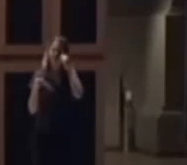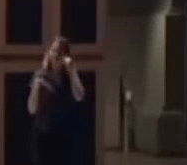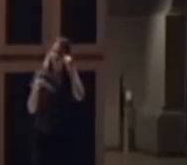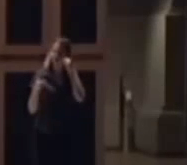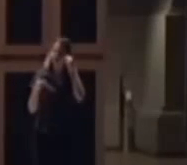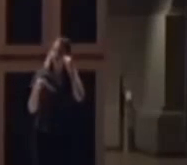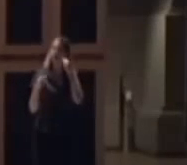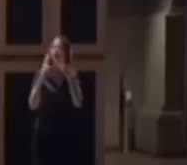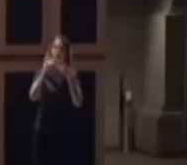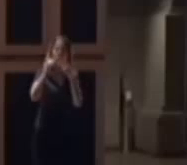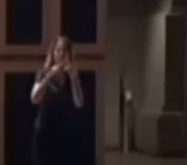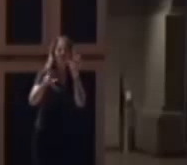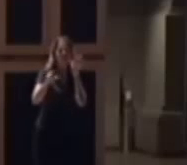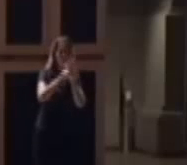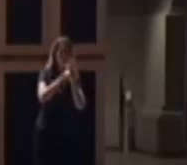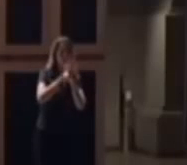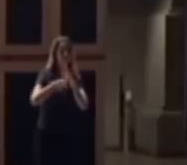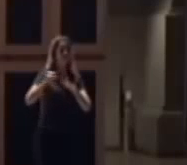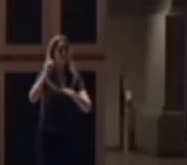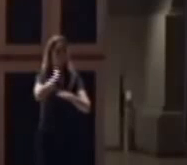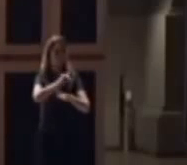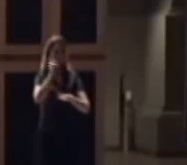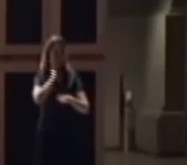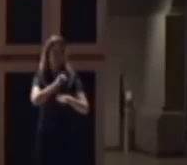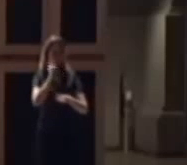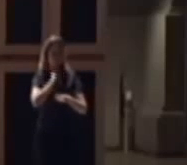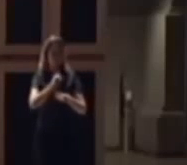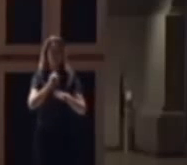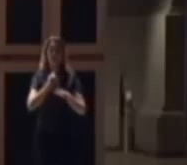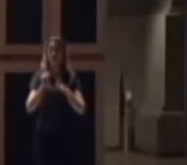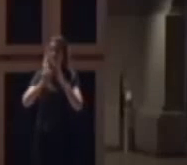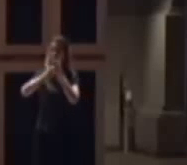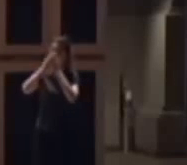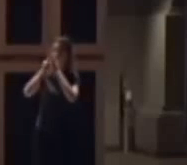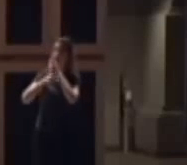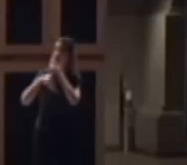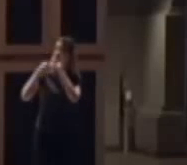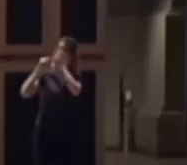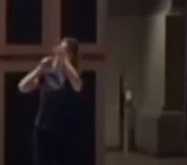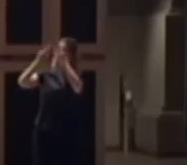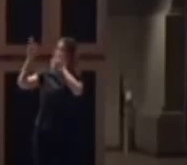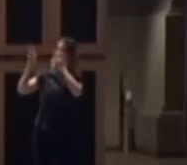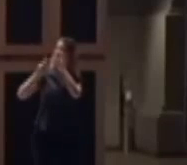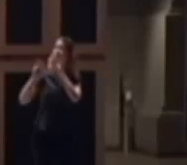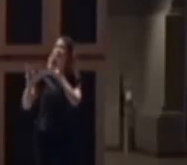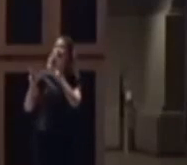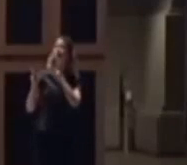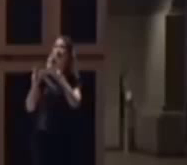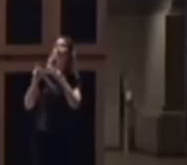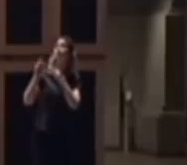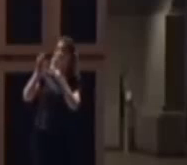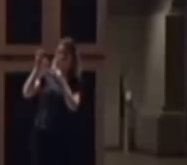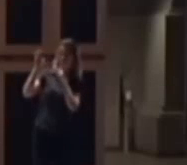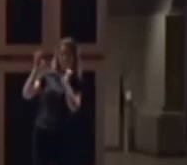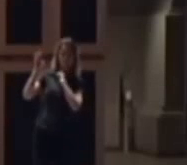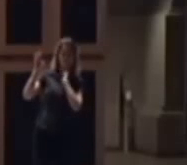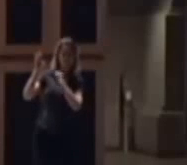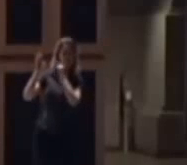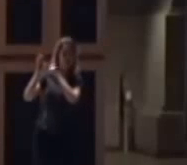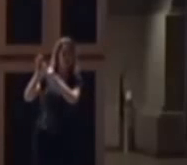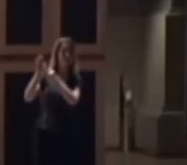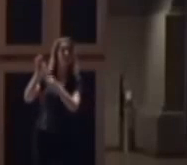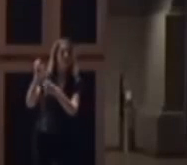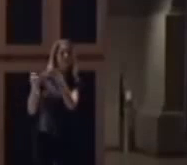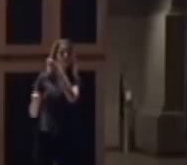duas legislações, e Minas Gerais, em função de uma série de características e de critérios no momento de